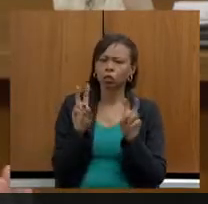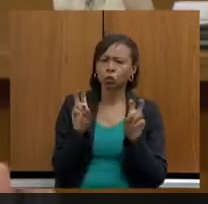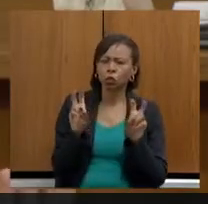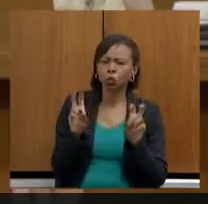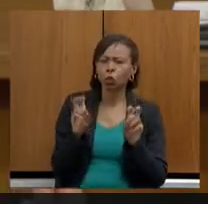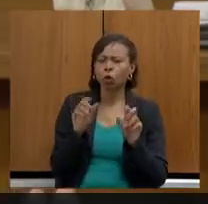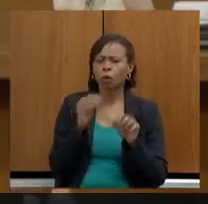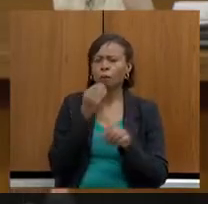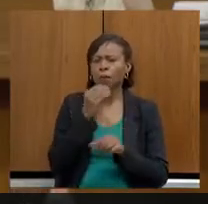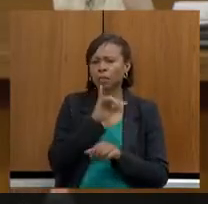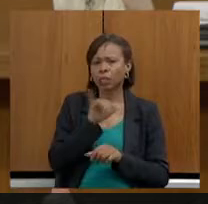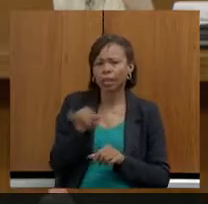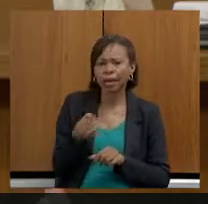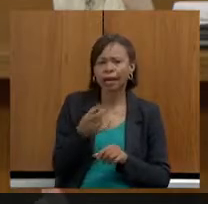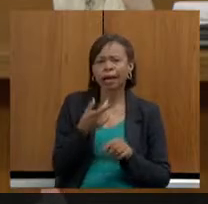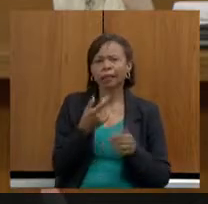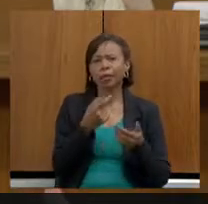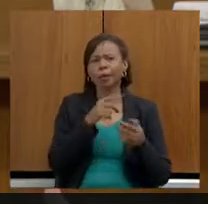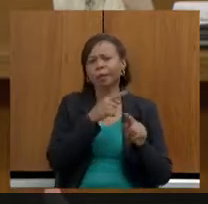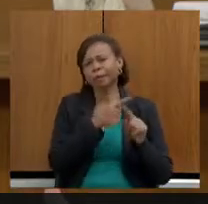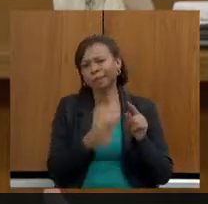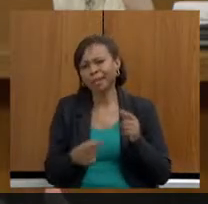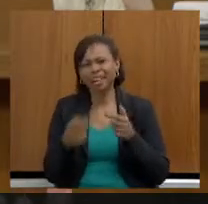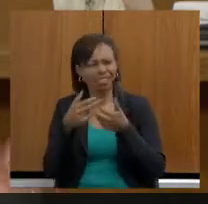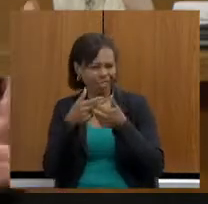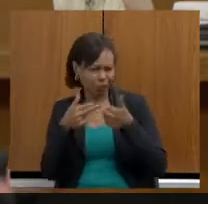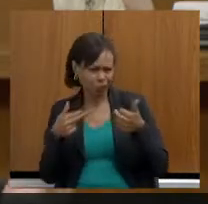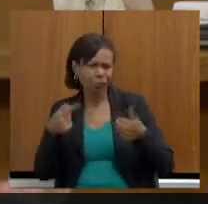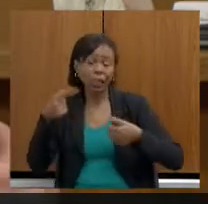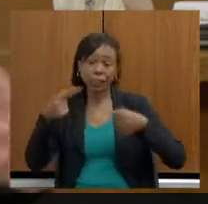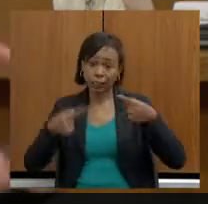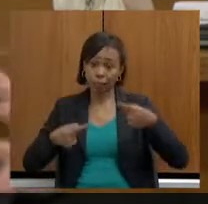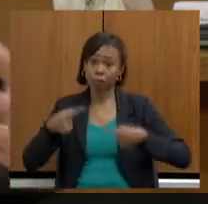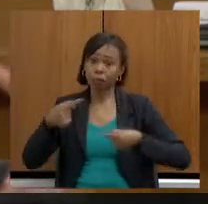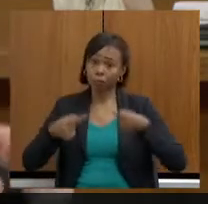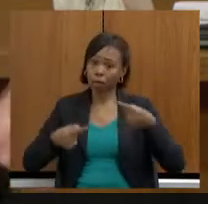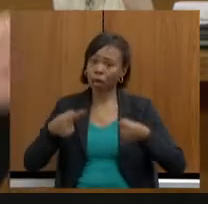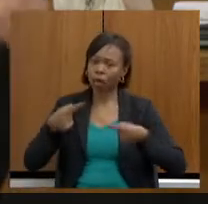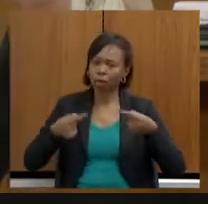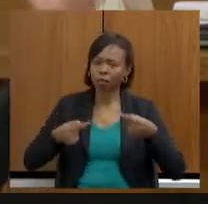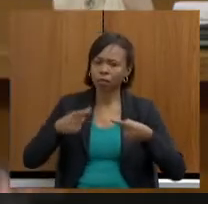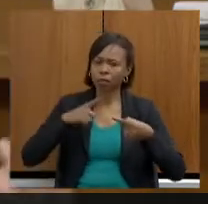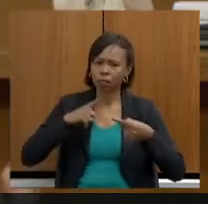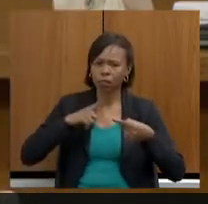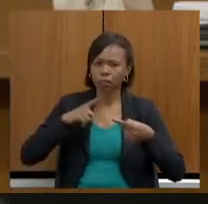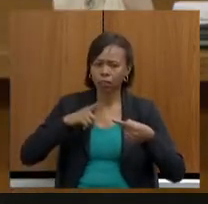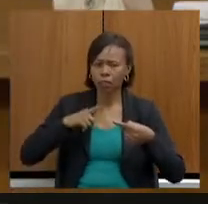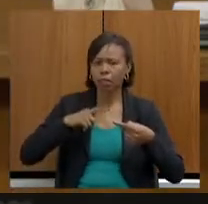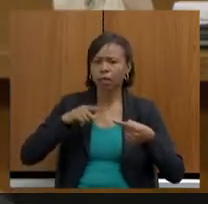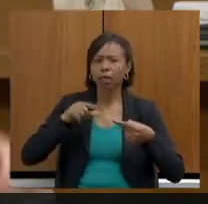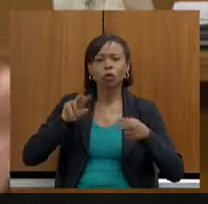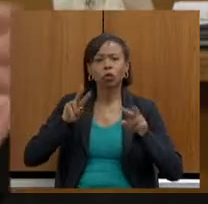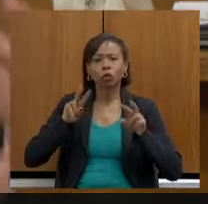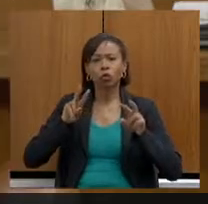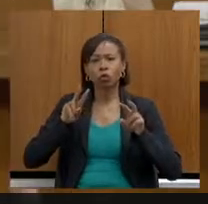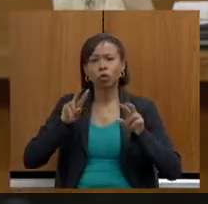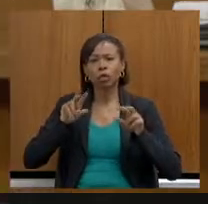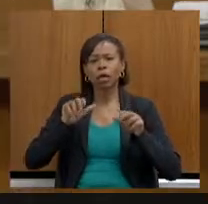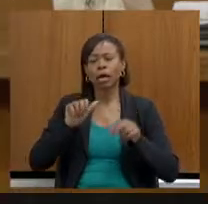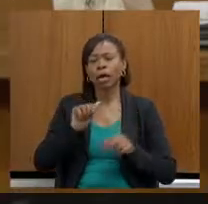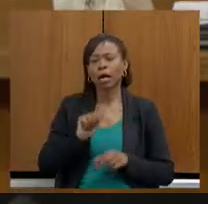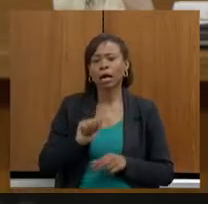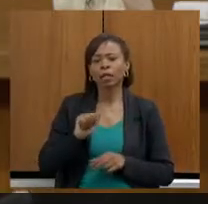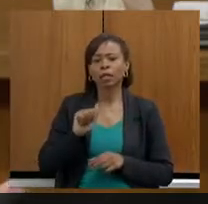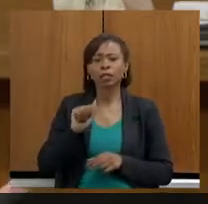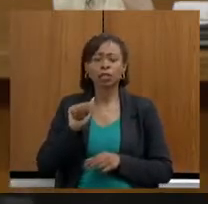viabilidades oportunidade que a gente tem de debate muito qualificados inclusive envolvendo a advocacia-geral do Estado